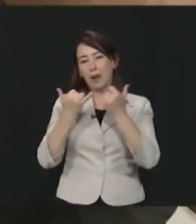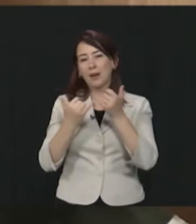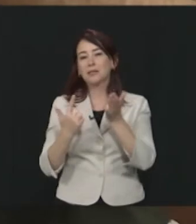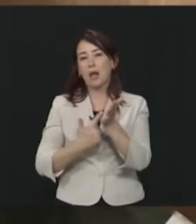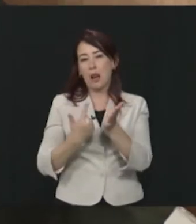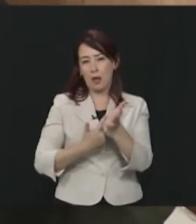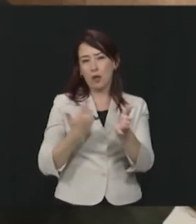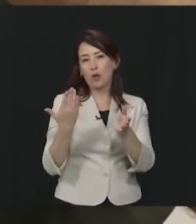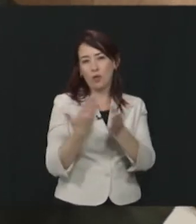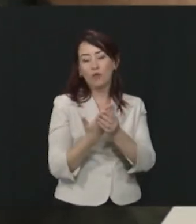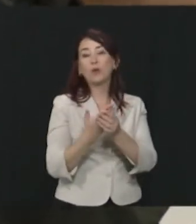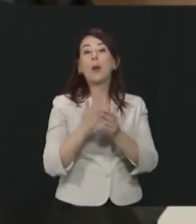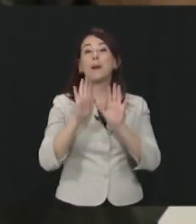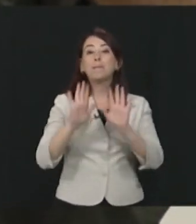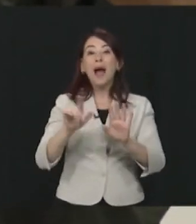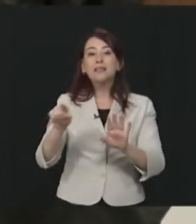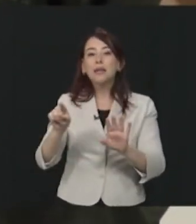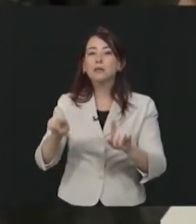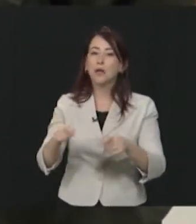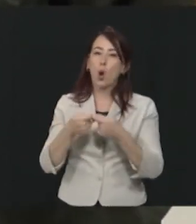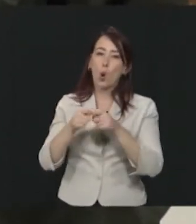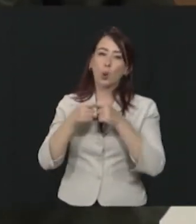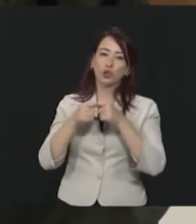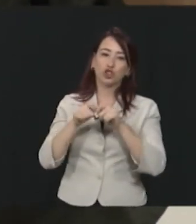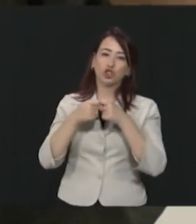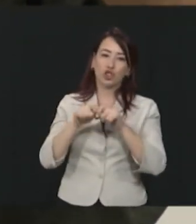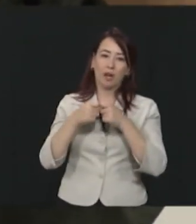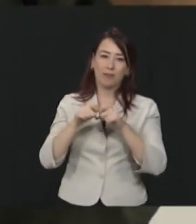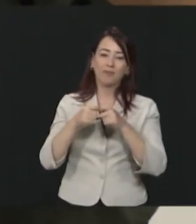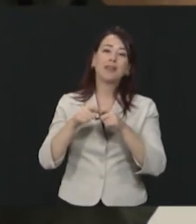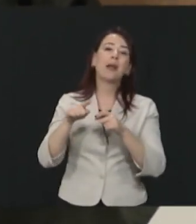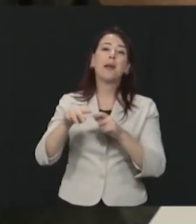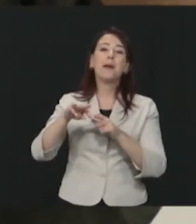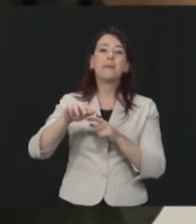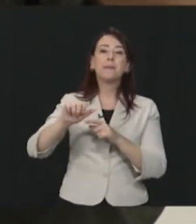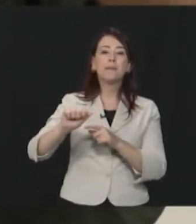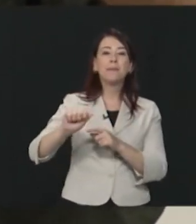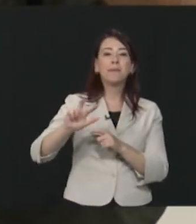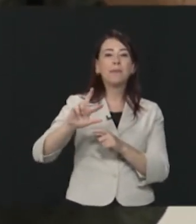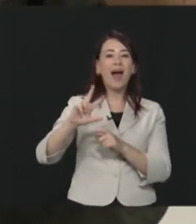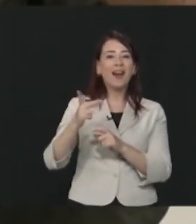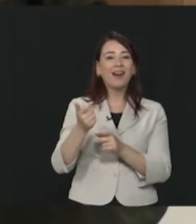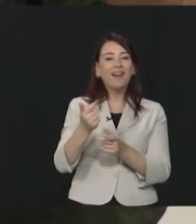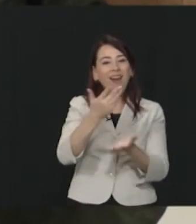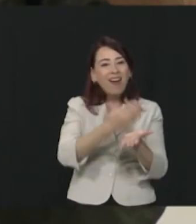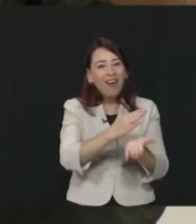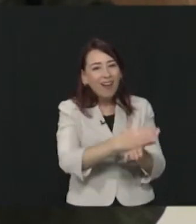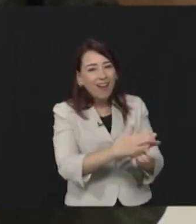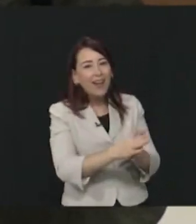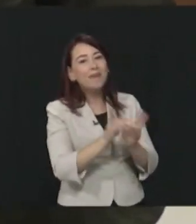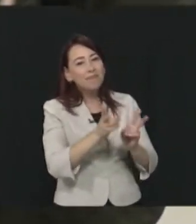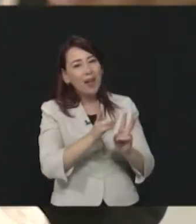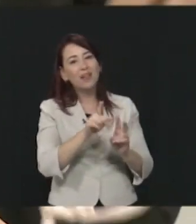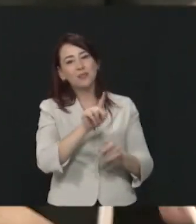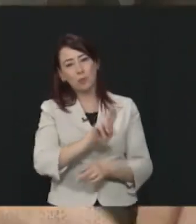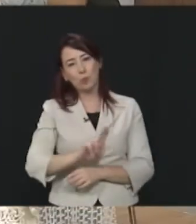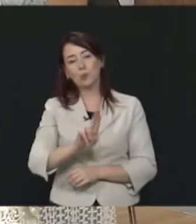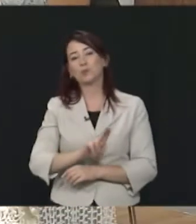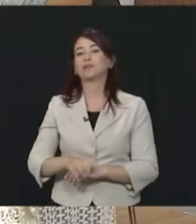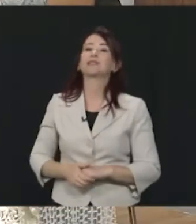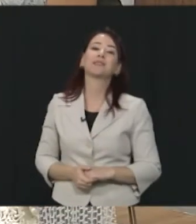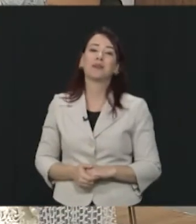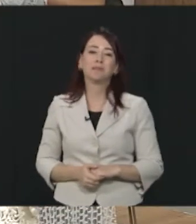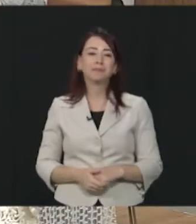feito com crochê. E aí ele é feito de malha, a mesma malha que ela usou para ensinar. Muito lindo. E tem roupinha de